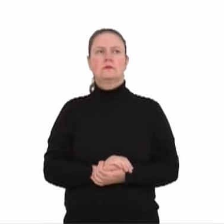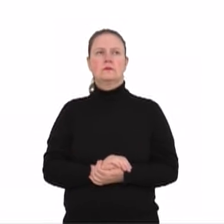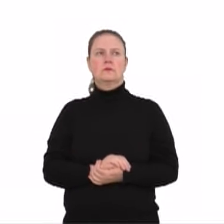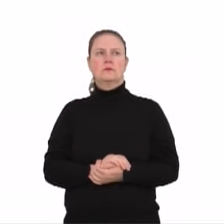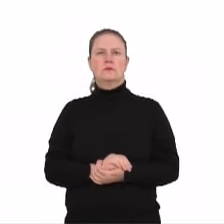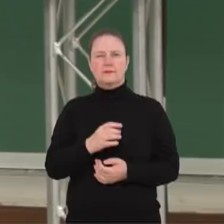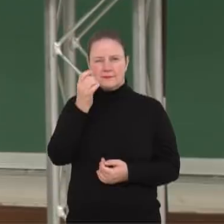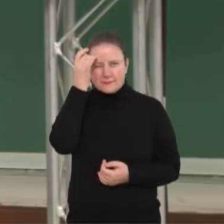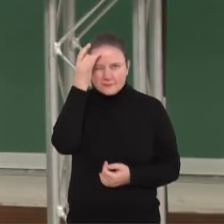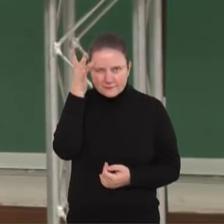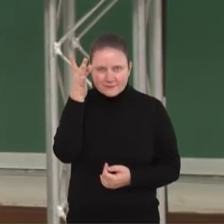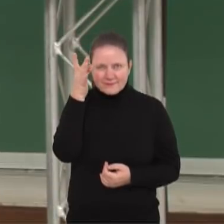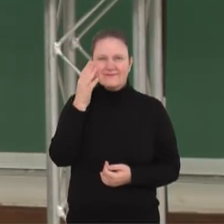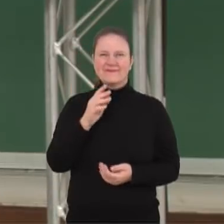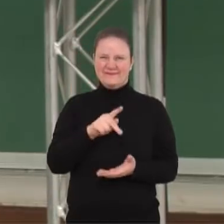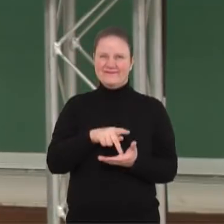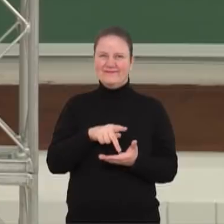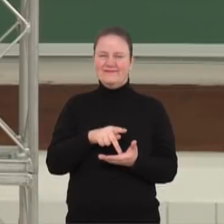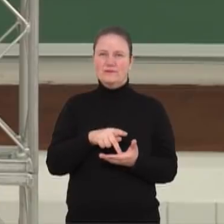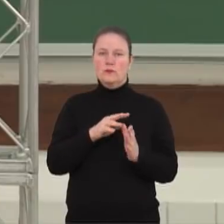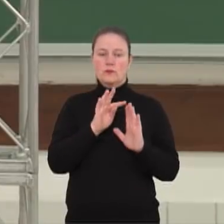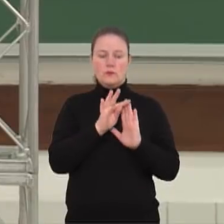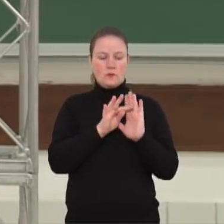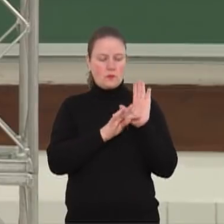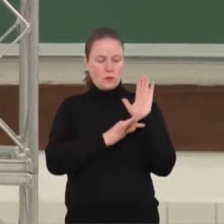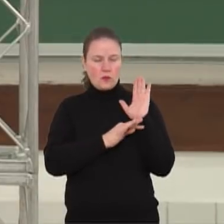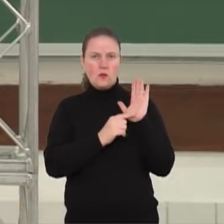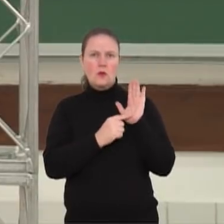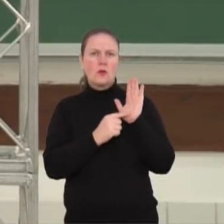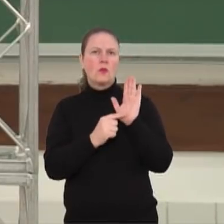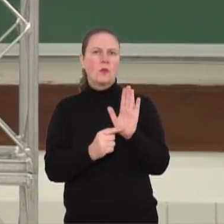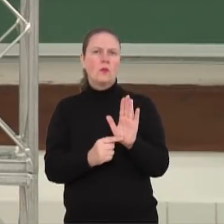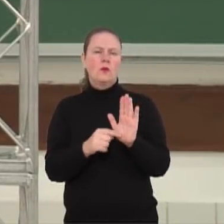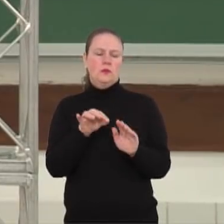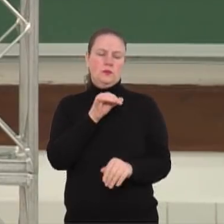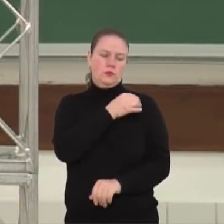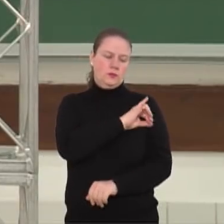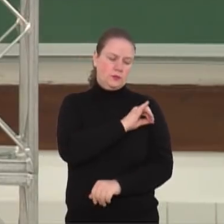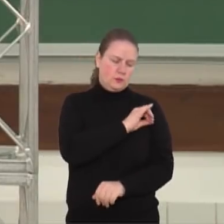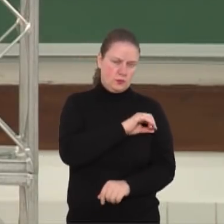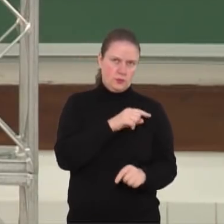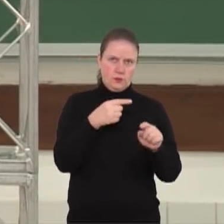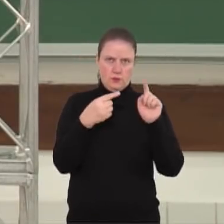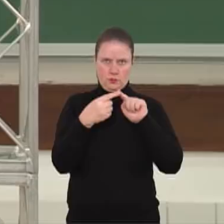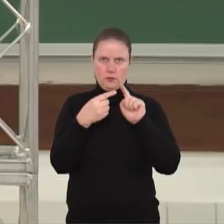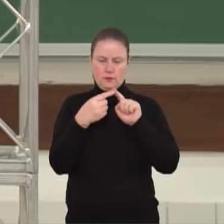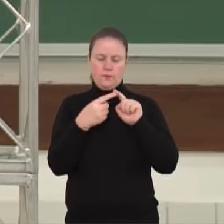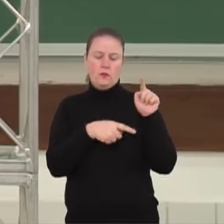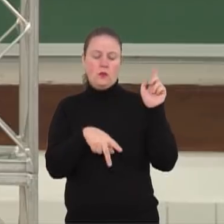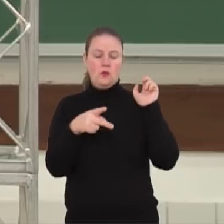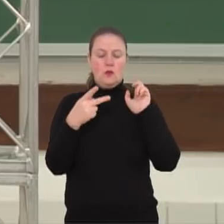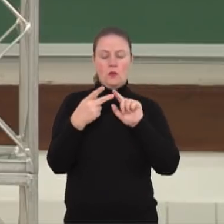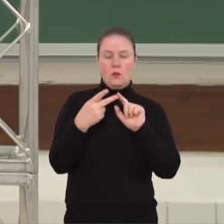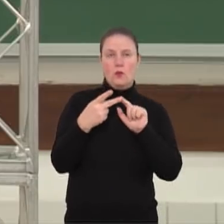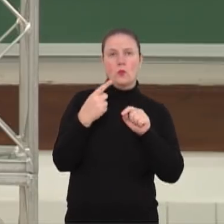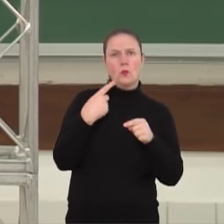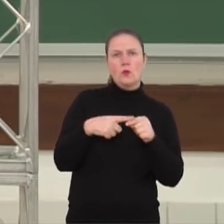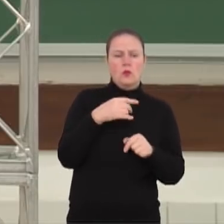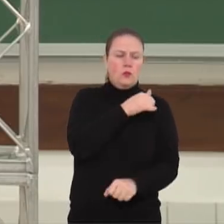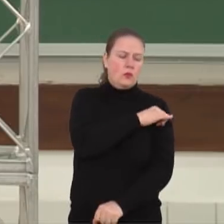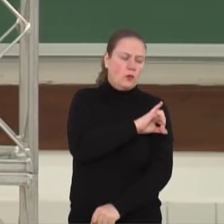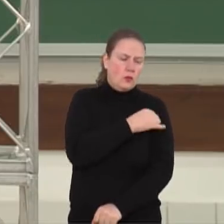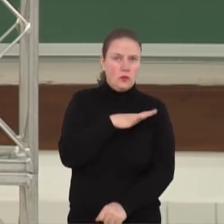Tranquilo? Fácil? Muito bem. O que esse texto falou então? Falou do Rio de Janeiro, falou por que ele é famoso, por que as